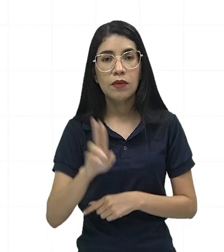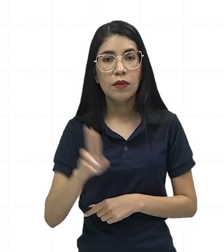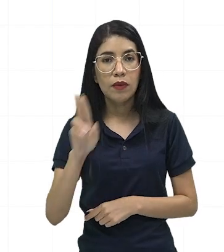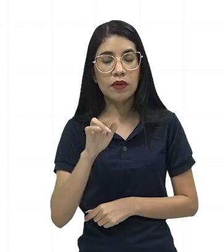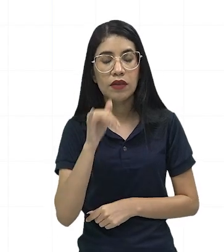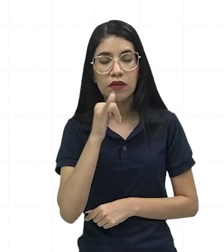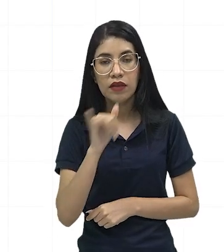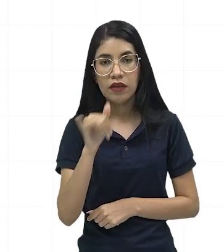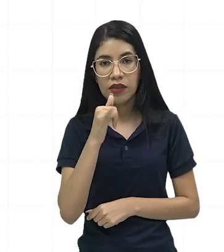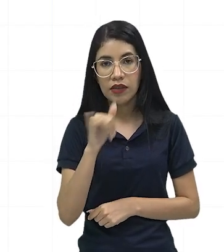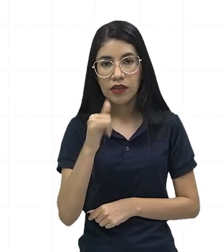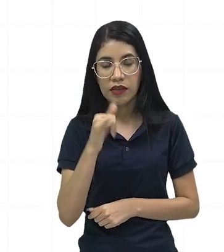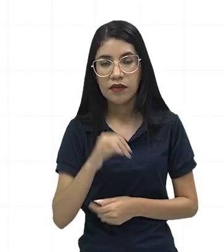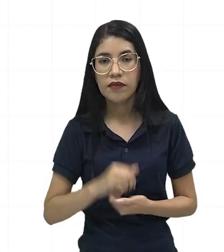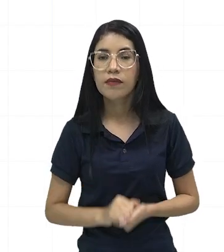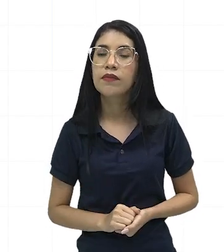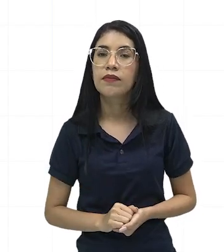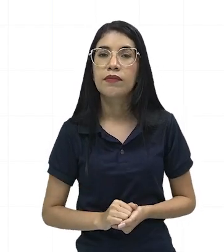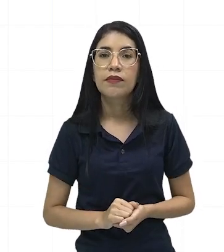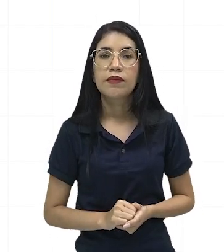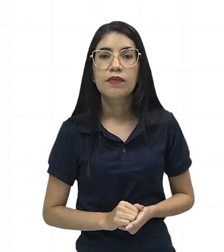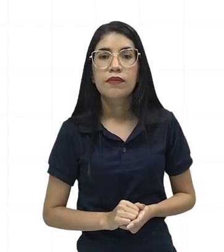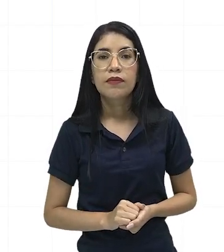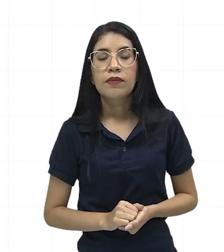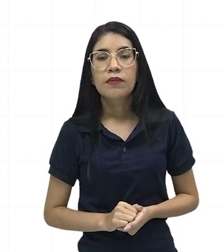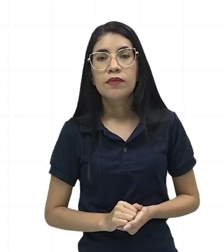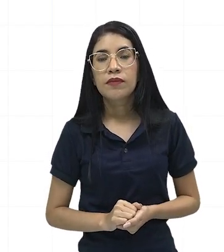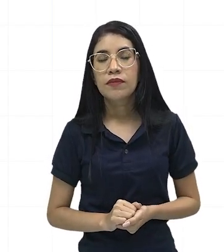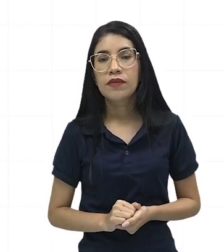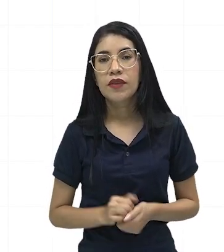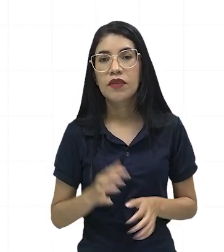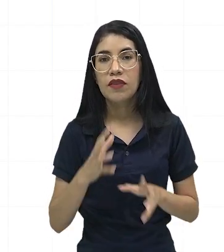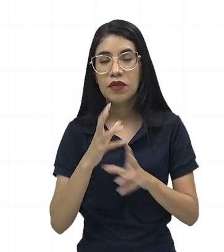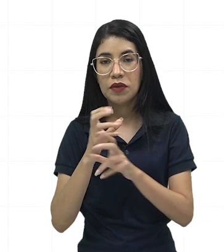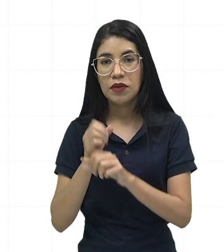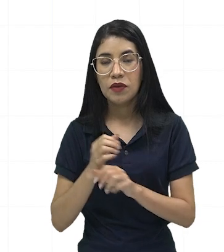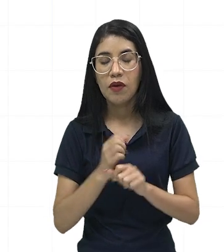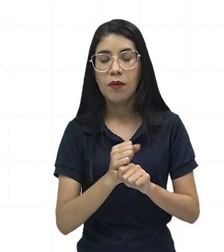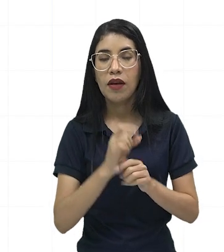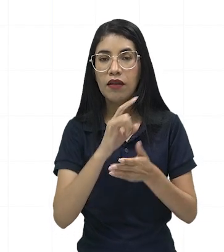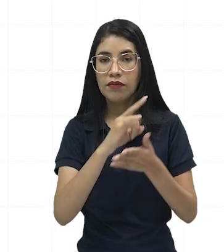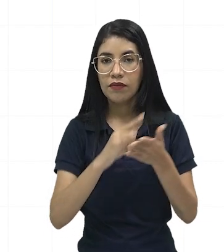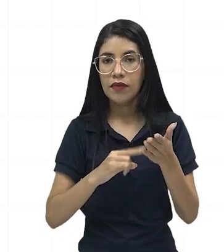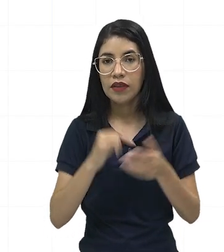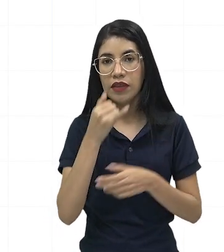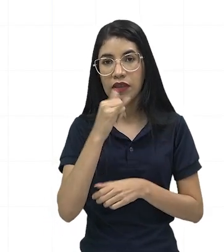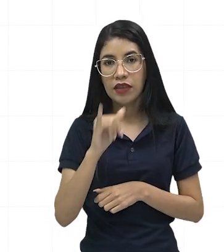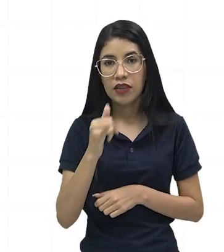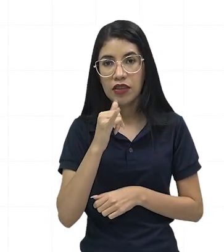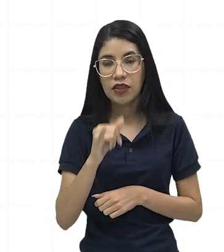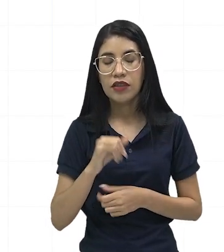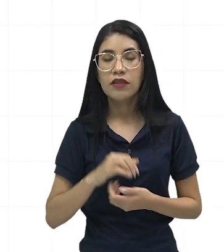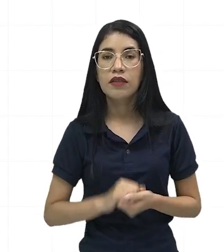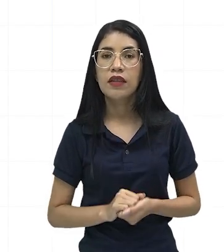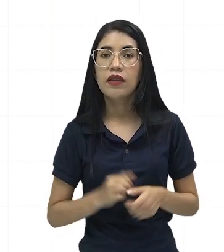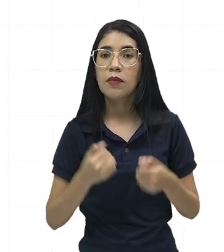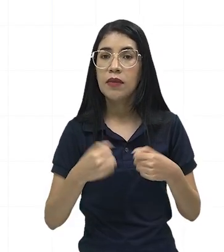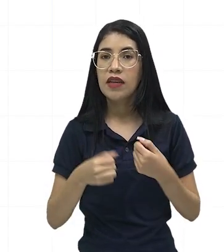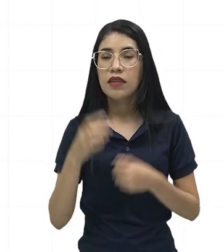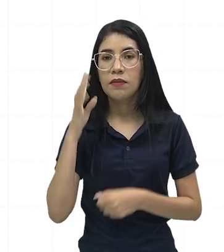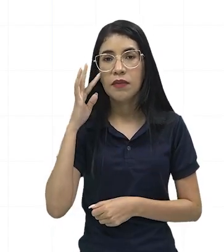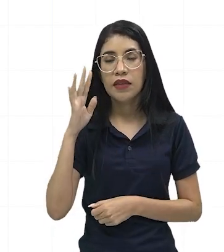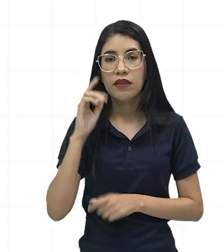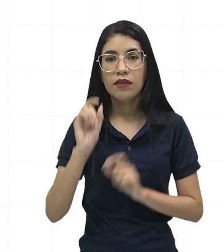consumindo energia, eles vão aí somar, né, com a nossa conta de luz. E aí a gente precisa